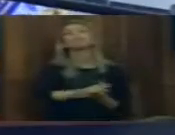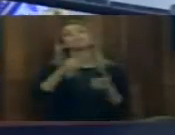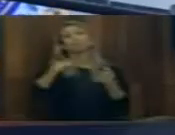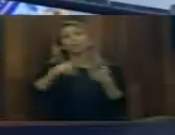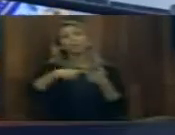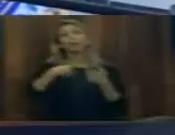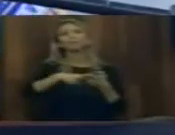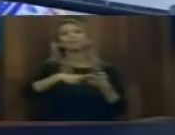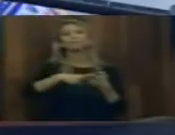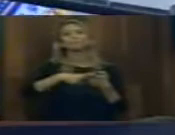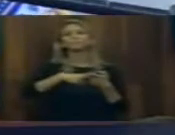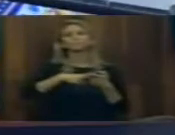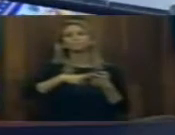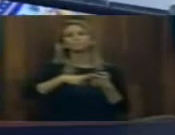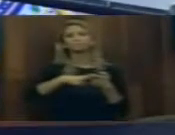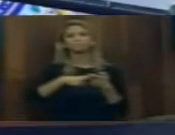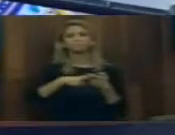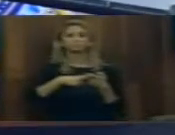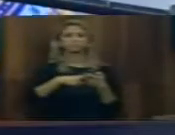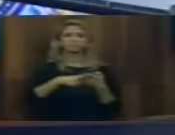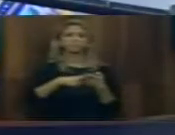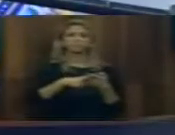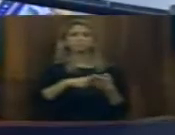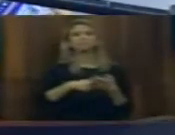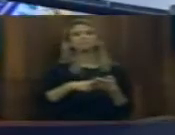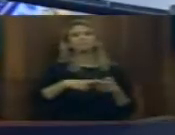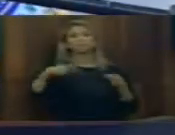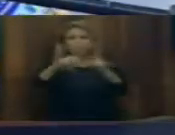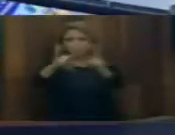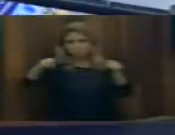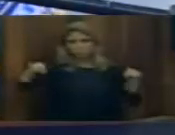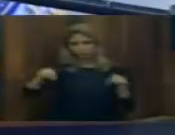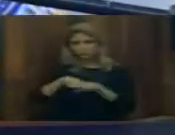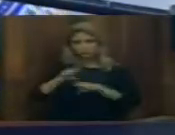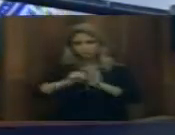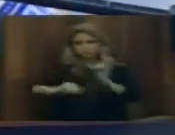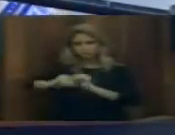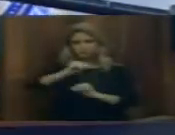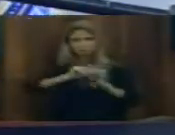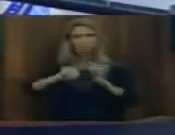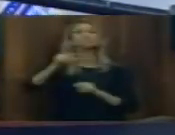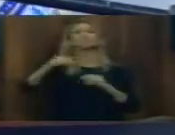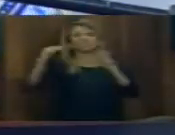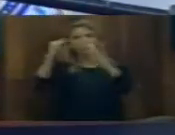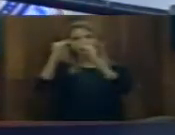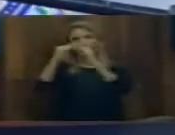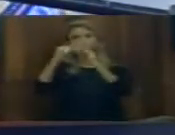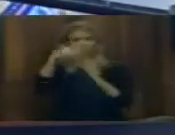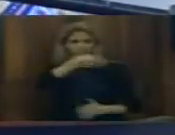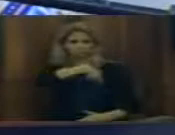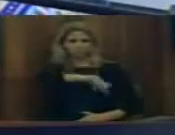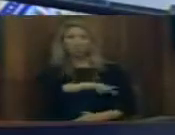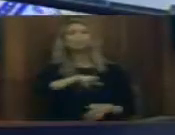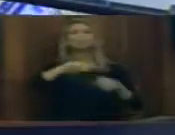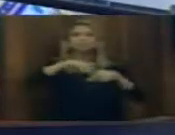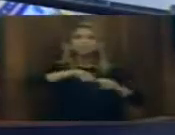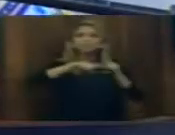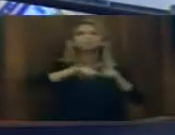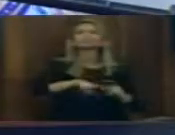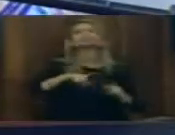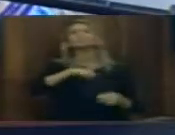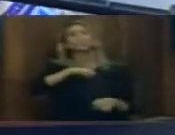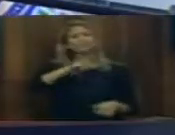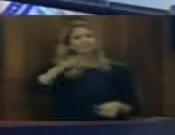que acerca os terreiros, as casas de matriz africana, são agressões físicas,